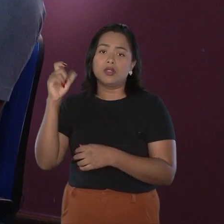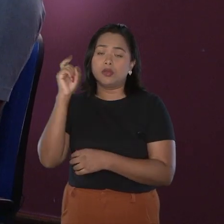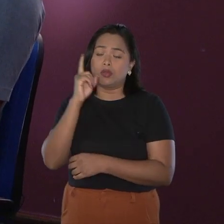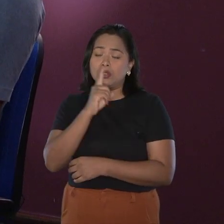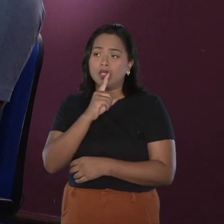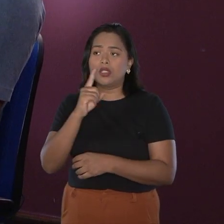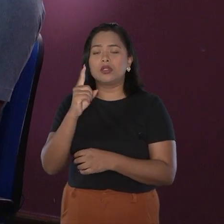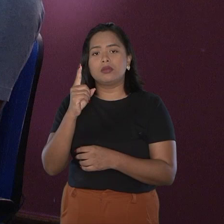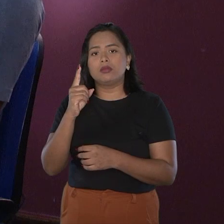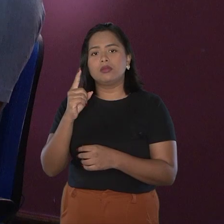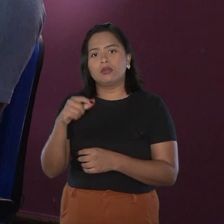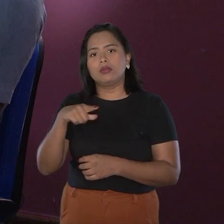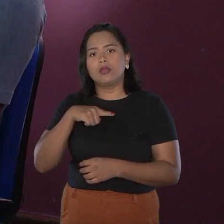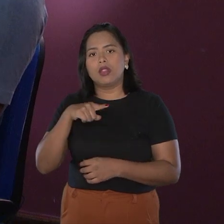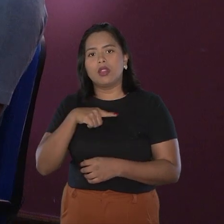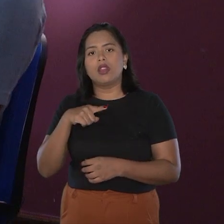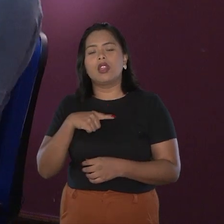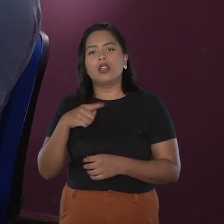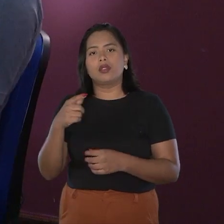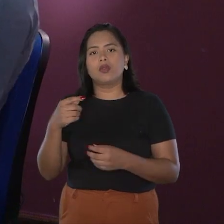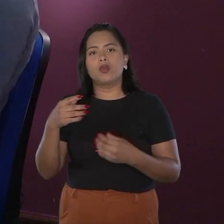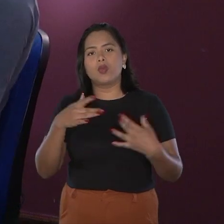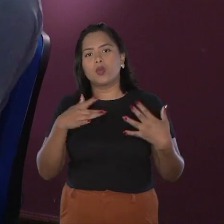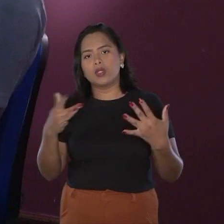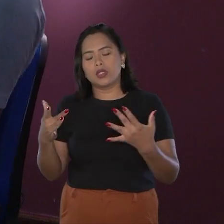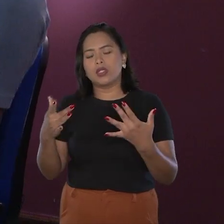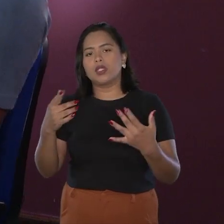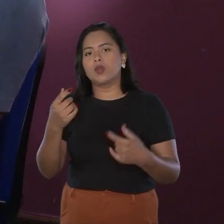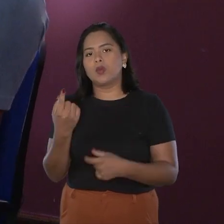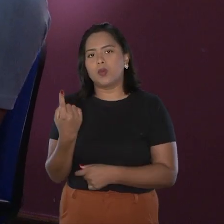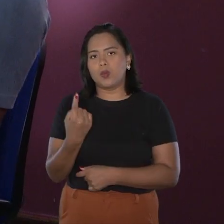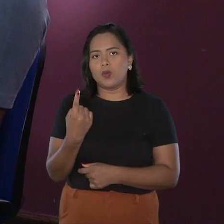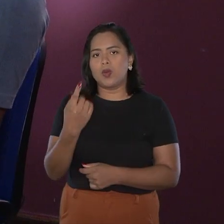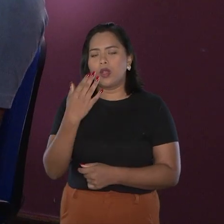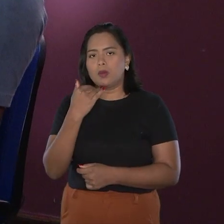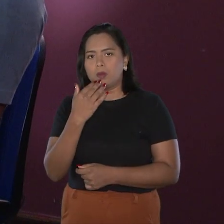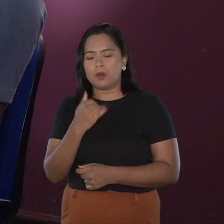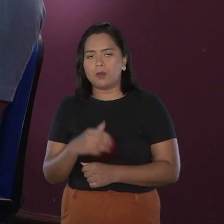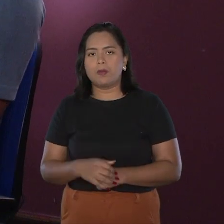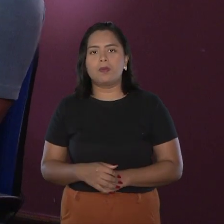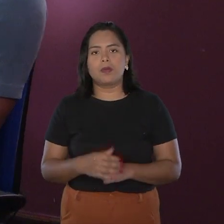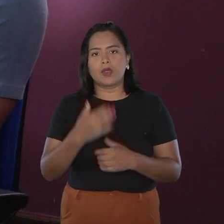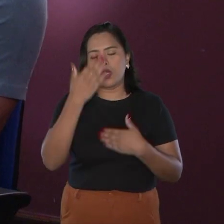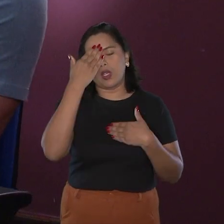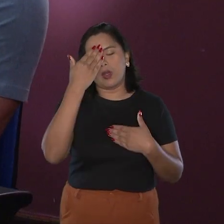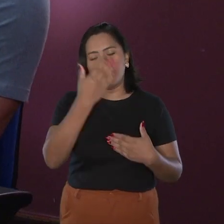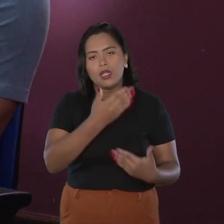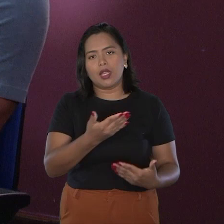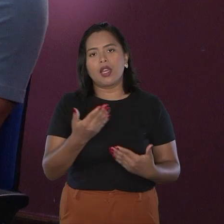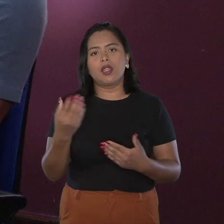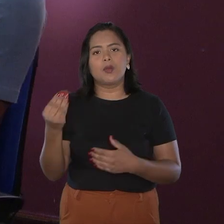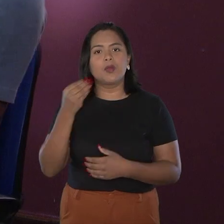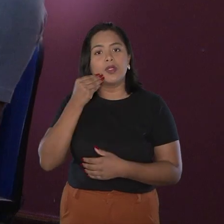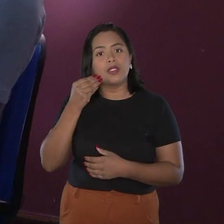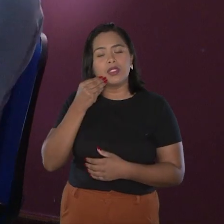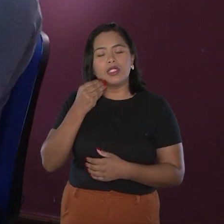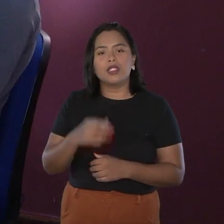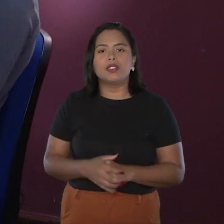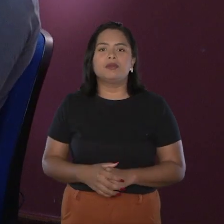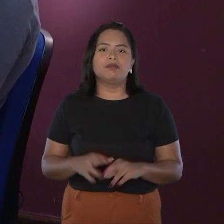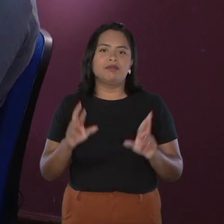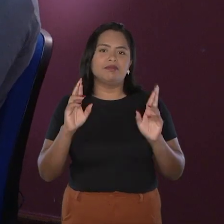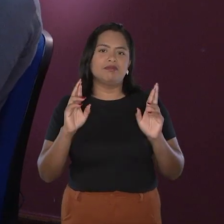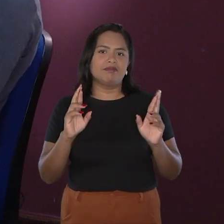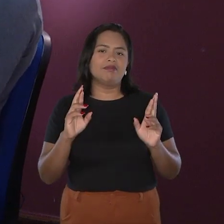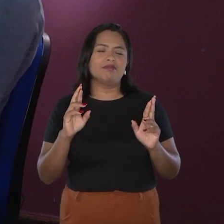existe o quilo de alimento a doação de um quilo de alimento a gente vai arrecadar para formar uma cesta então gente novamente obrigado pela oportunidade e